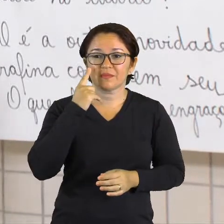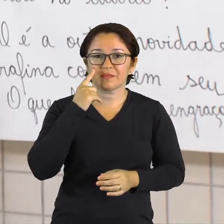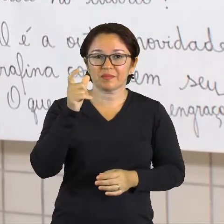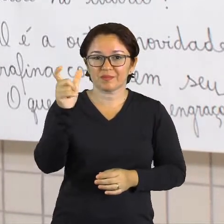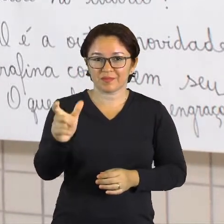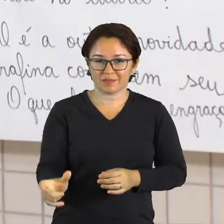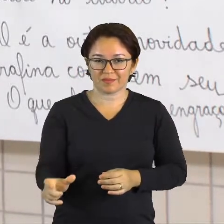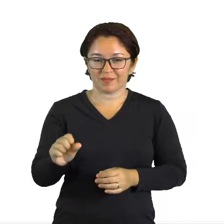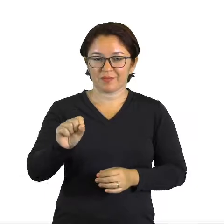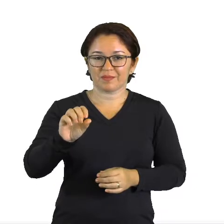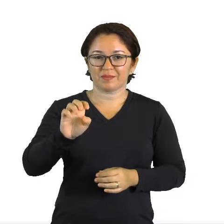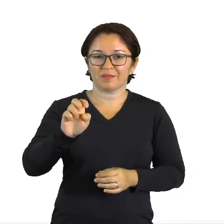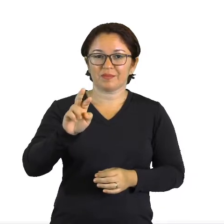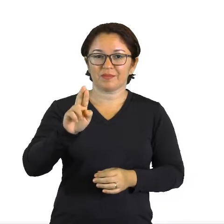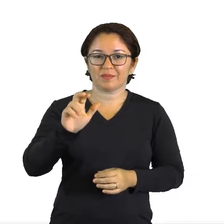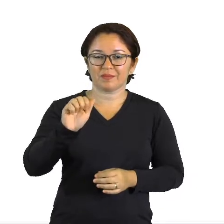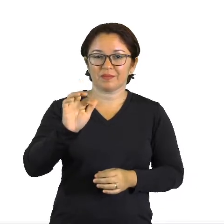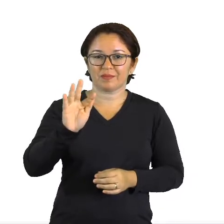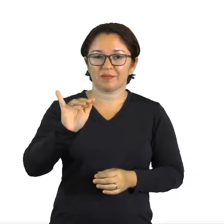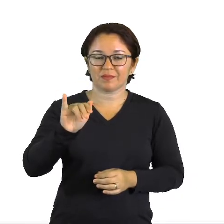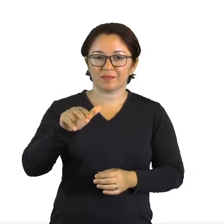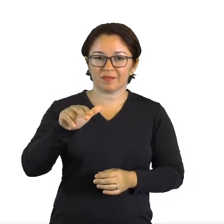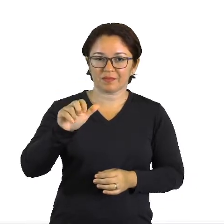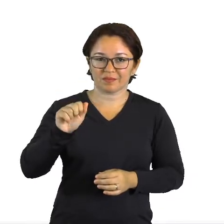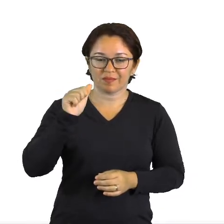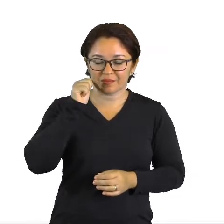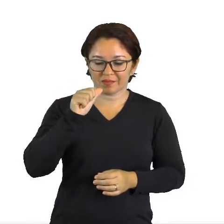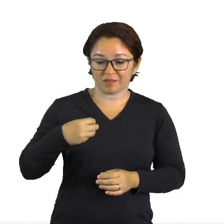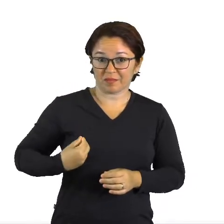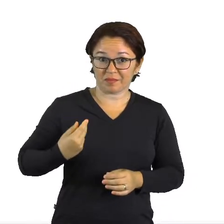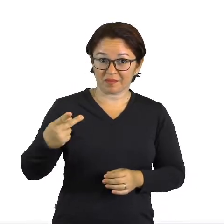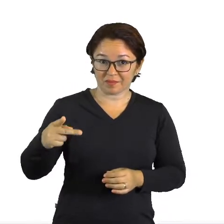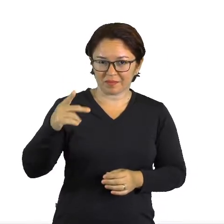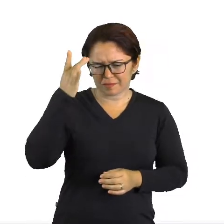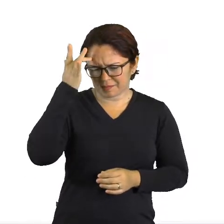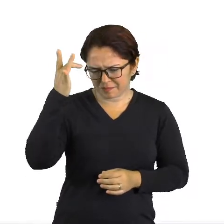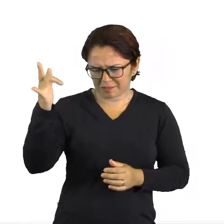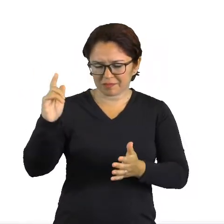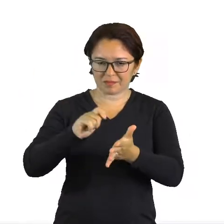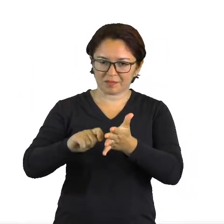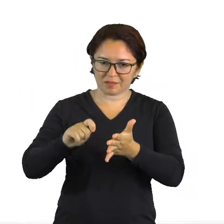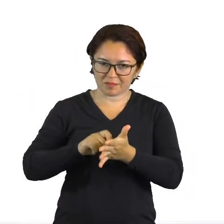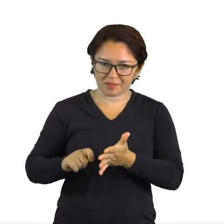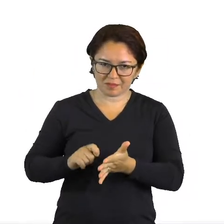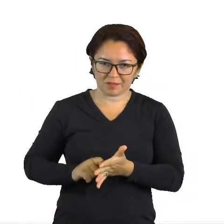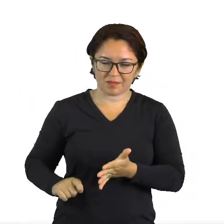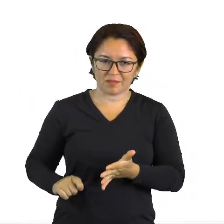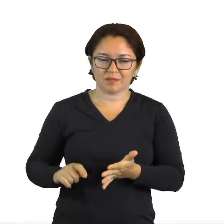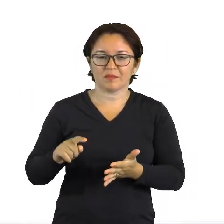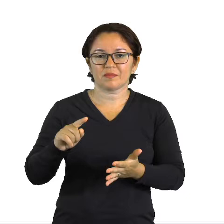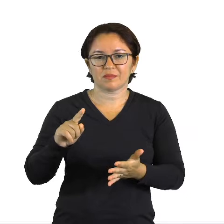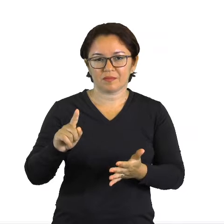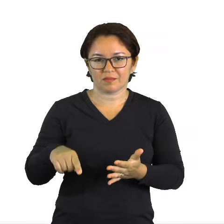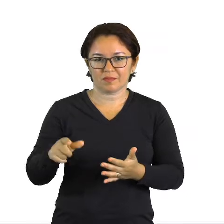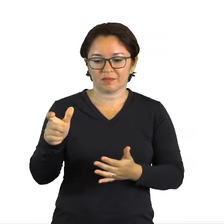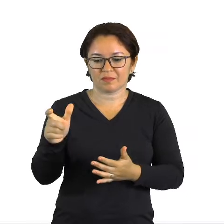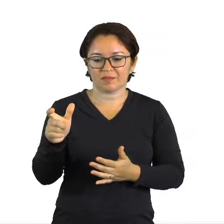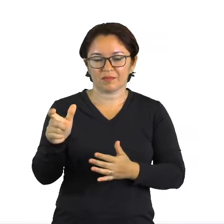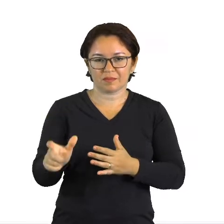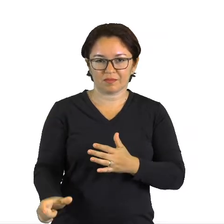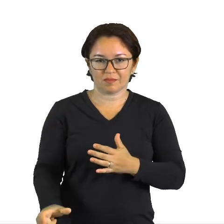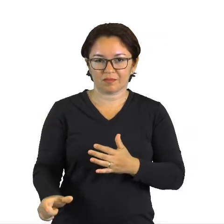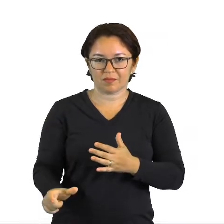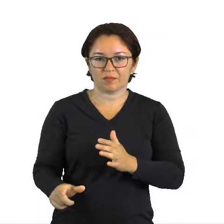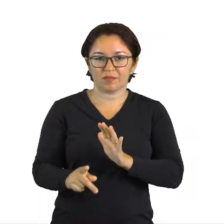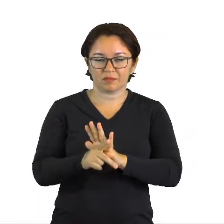de Serafina, que é um texto dessa personagem, que é a Serafina, e que